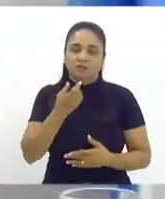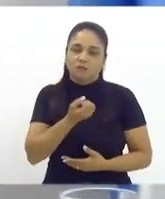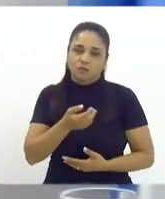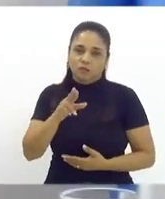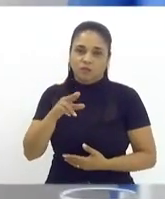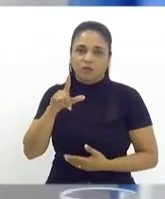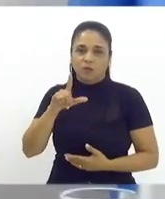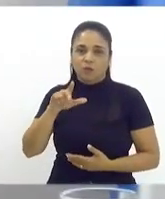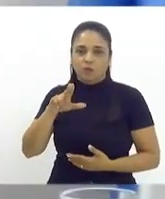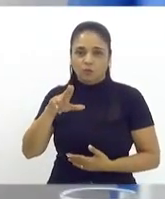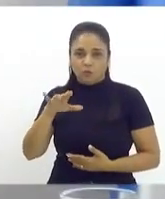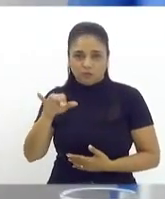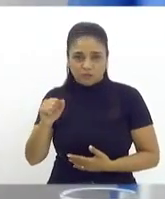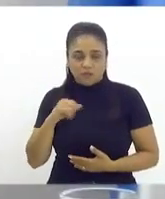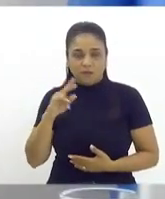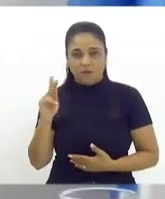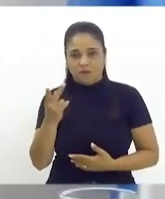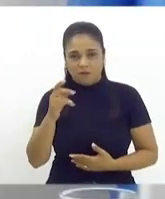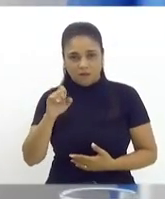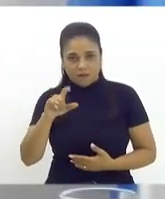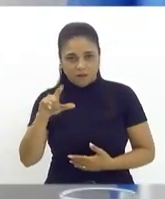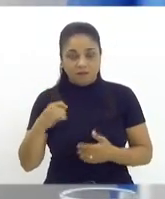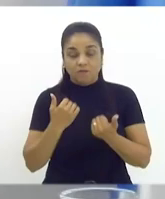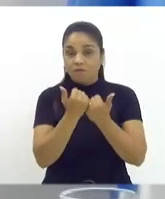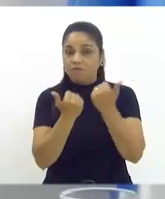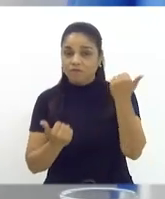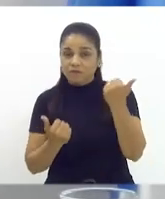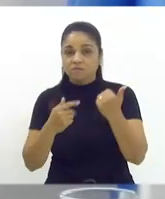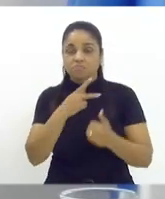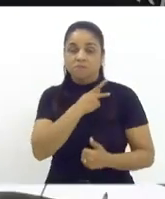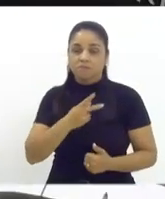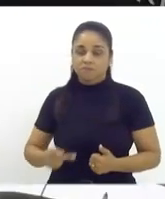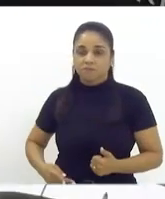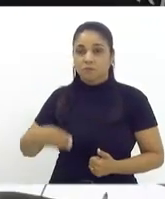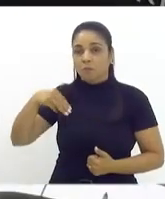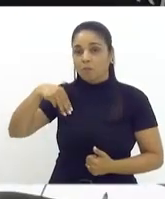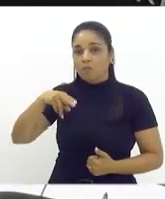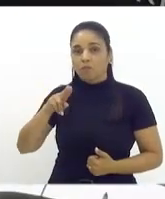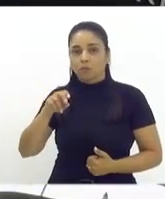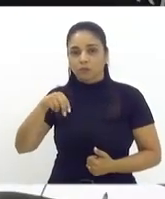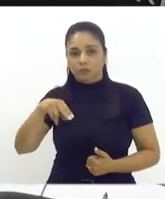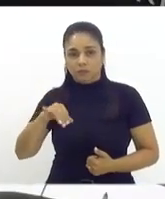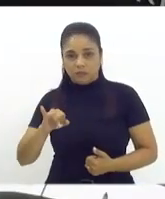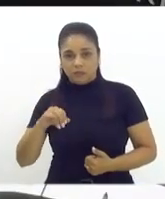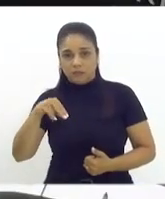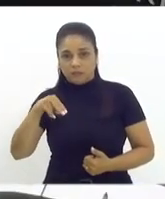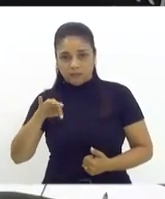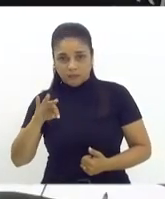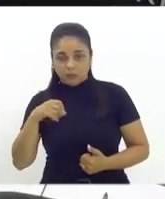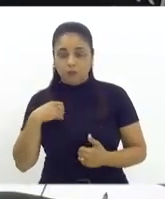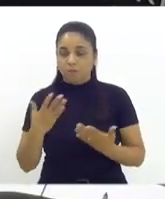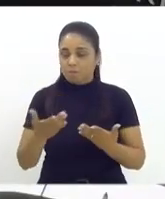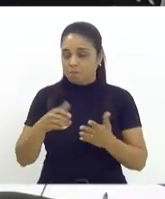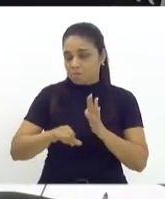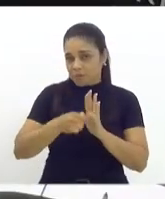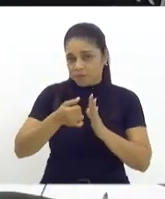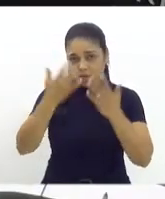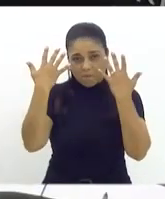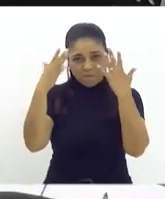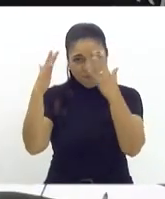nosso vice-presidente Deputado Muniz Neto por favor é primeiramente parabenizar né